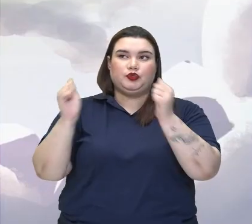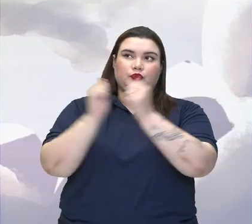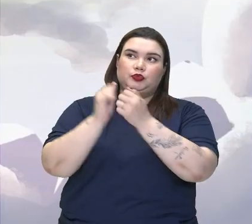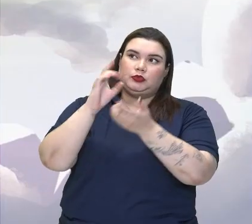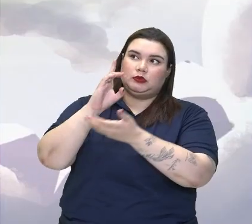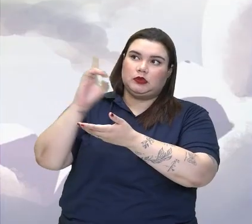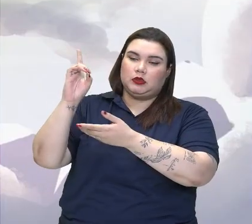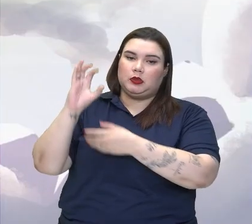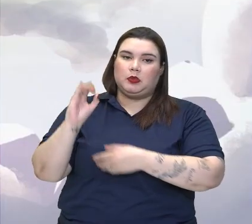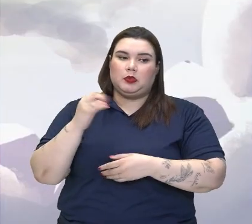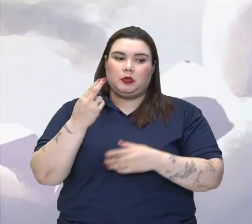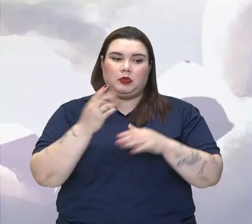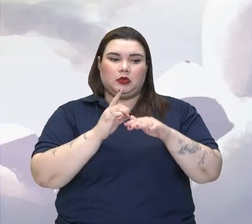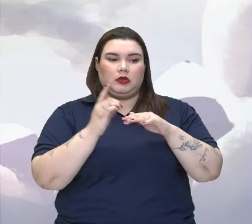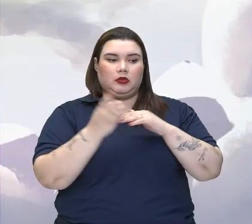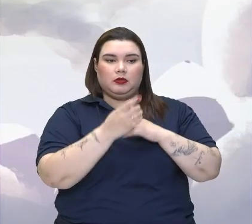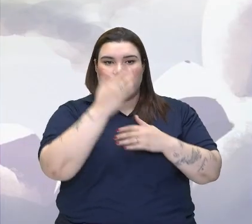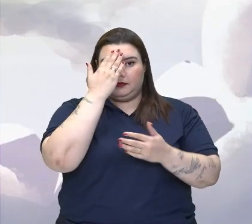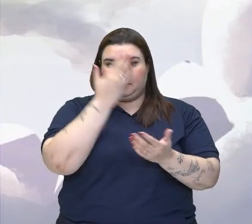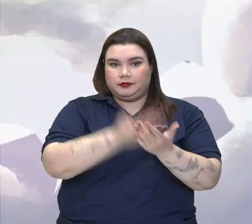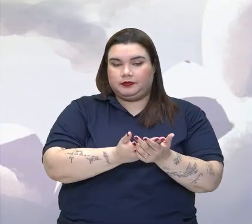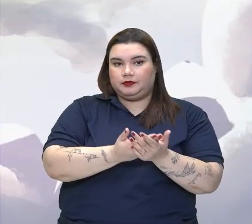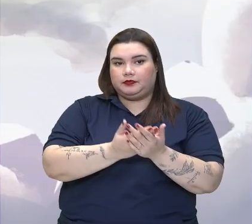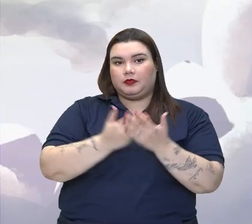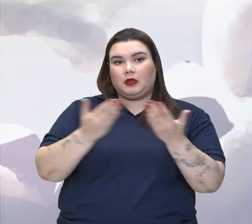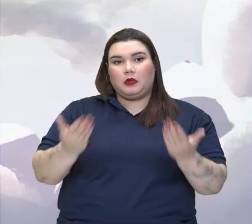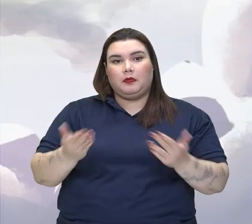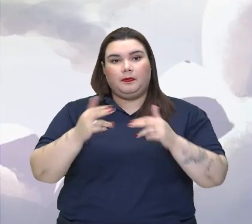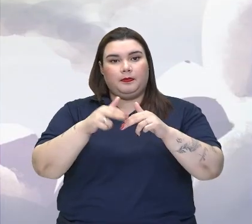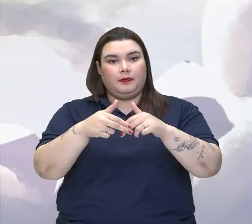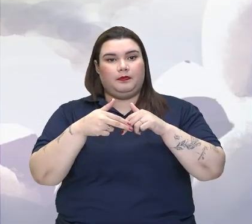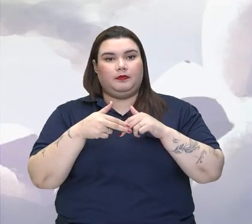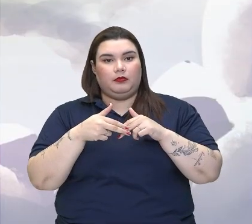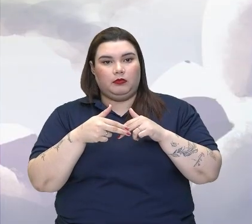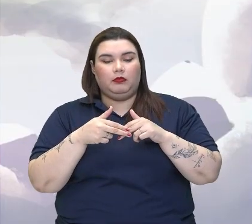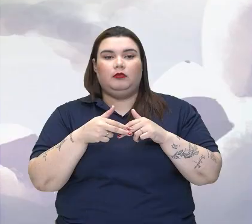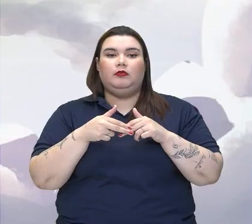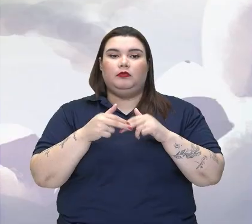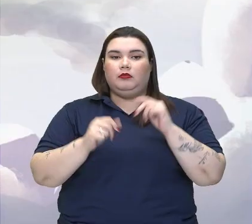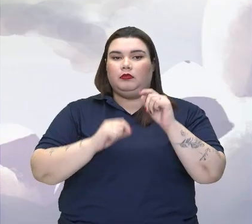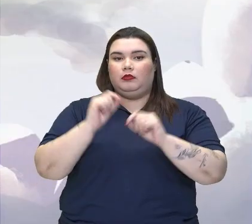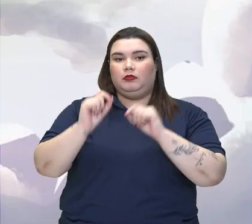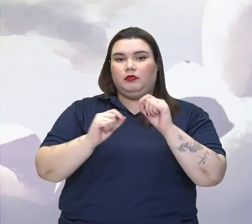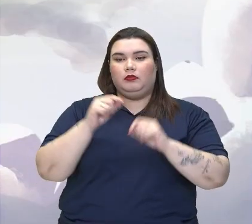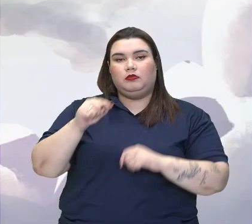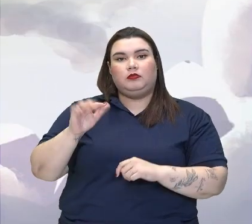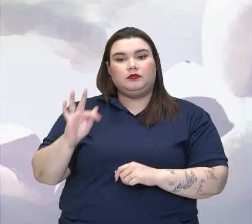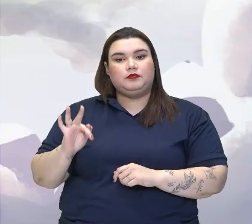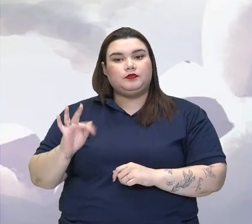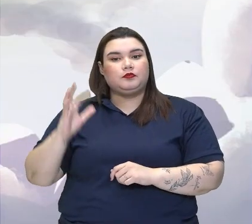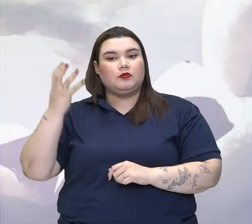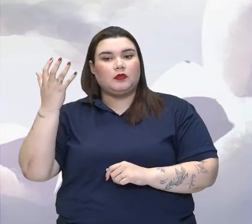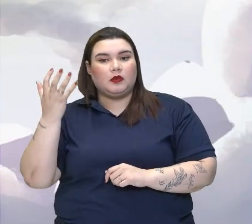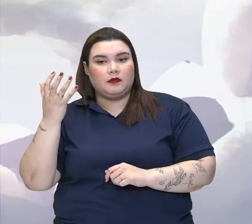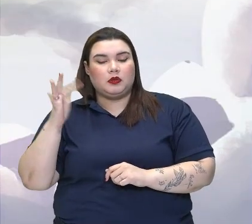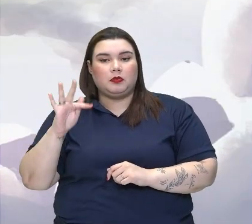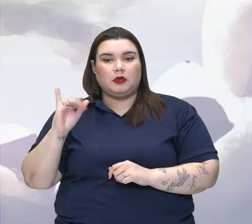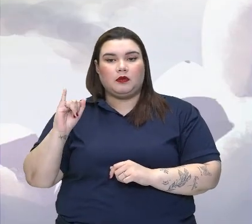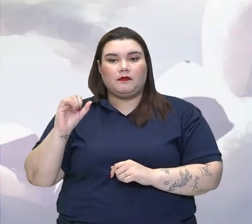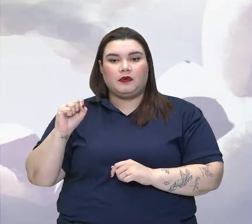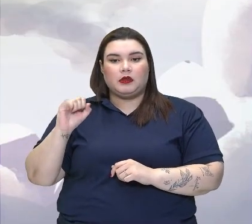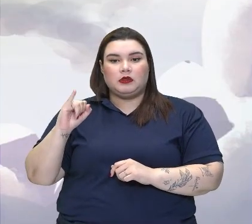os deuses que nós acreditamos. Por isso, dessa forma, esse fenômeno fisiológico, ou